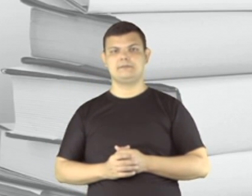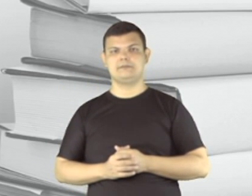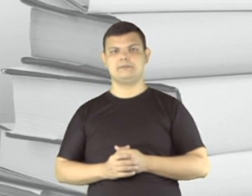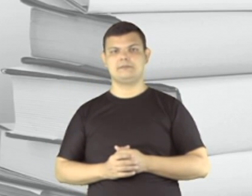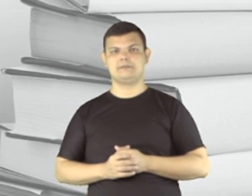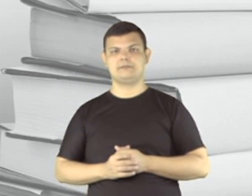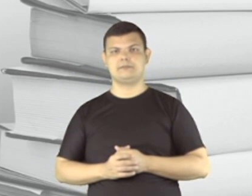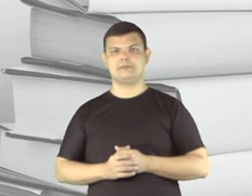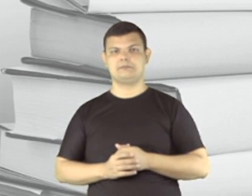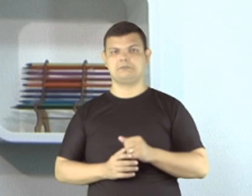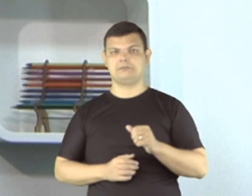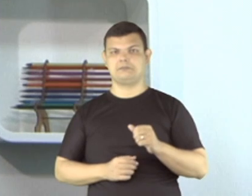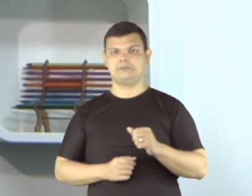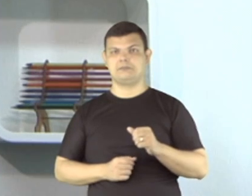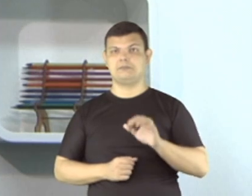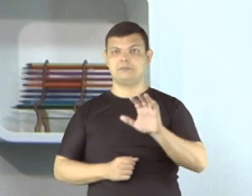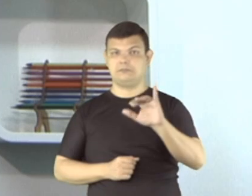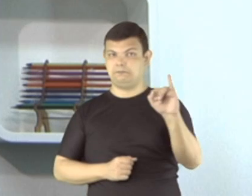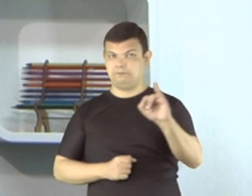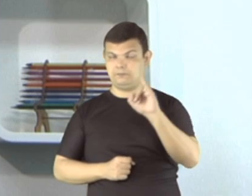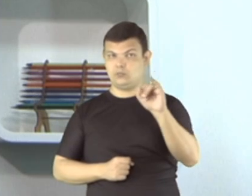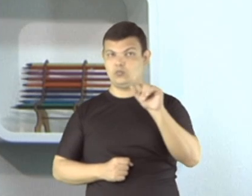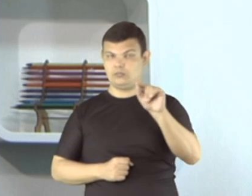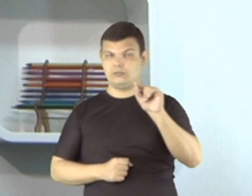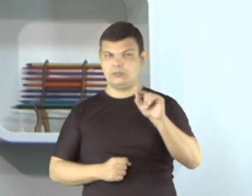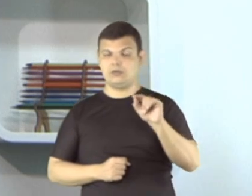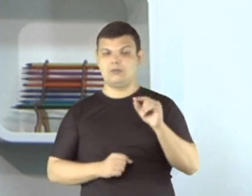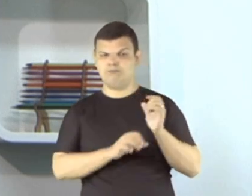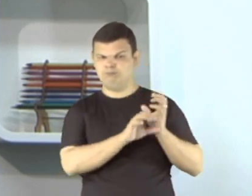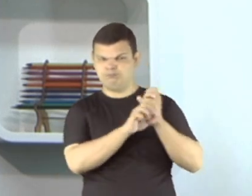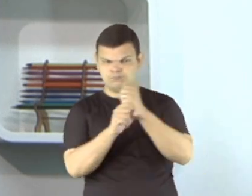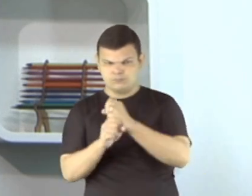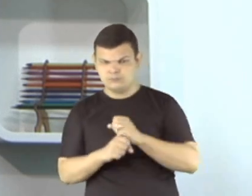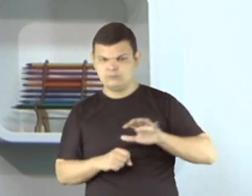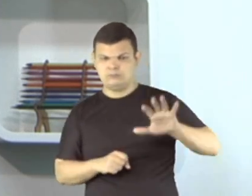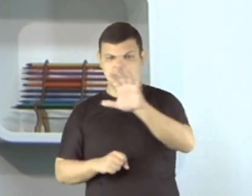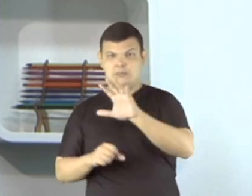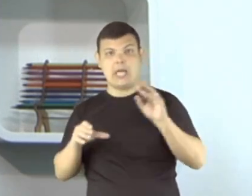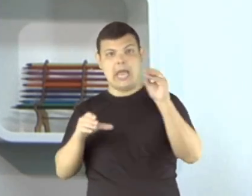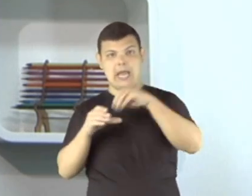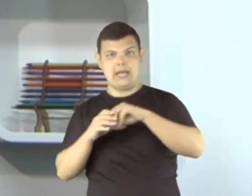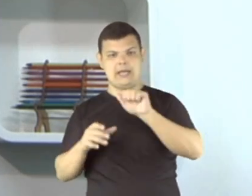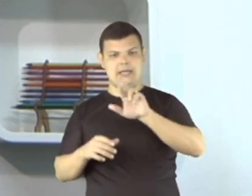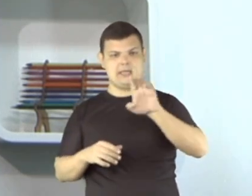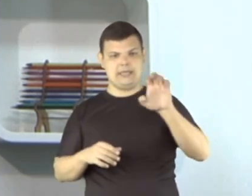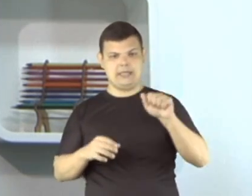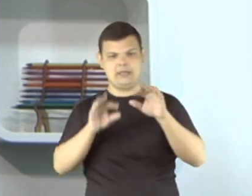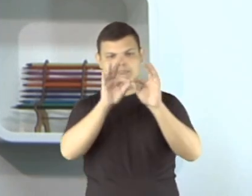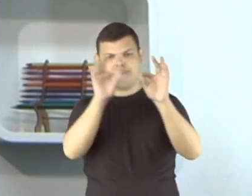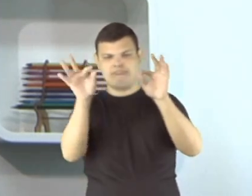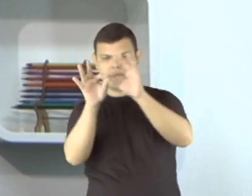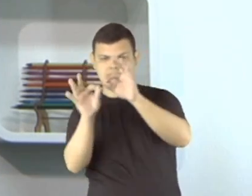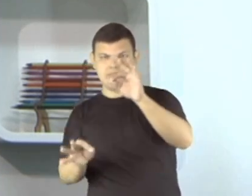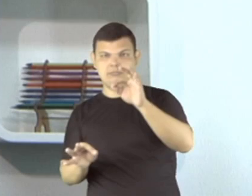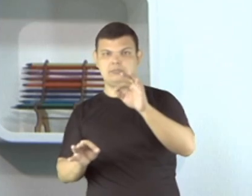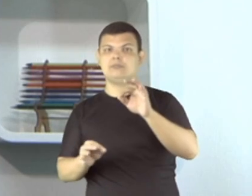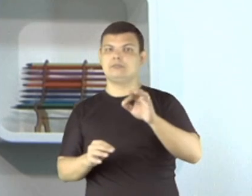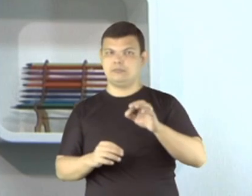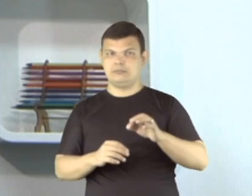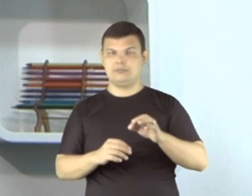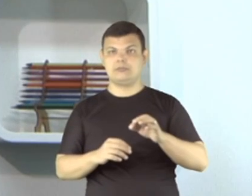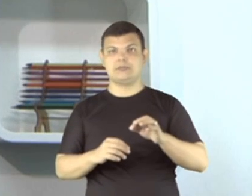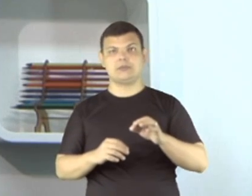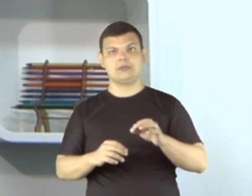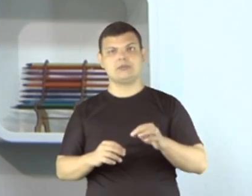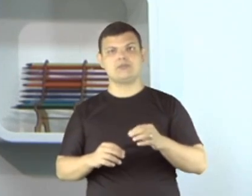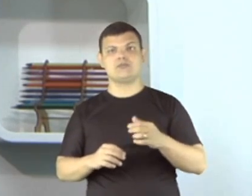Voltando aqui, é importante. Para a gente calcular área, perímetro de figuras, aqui nós